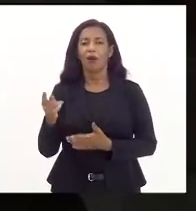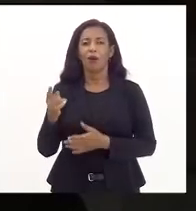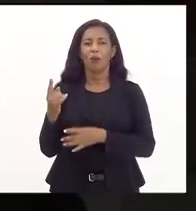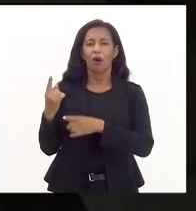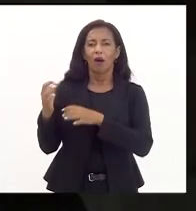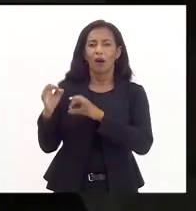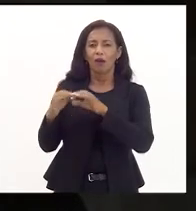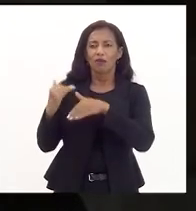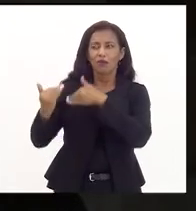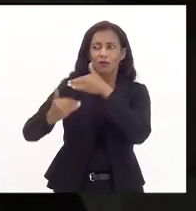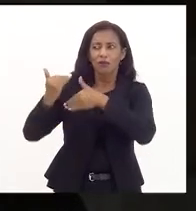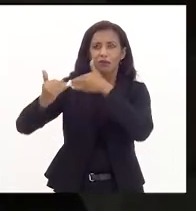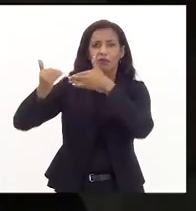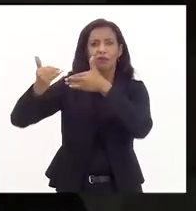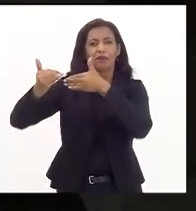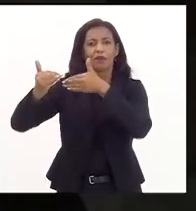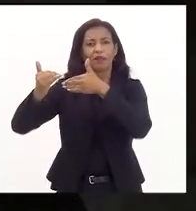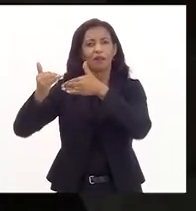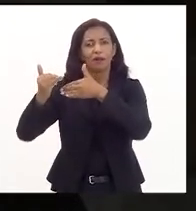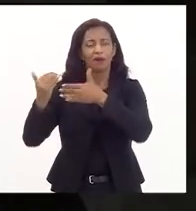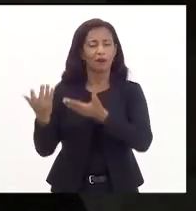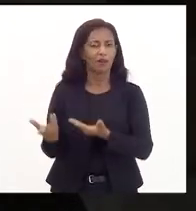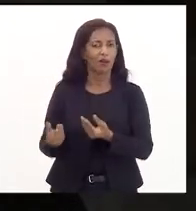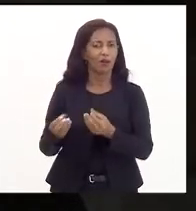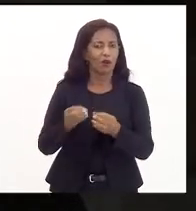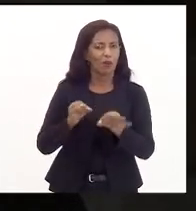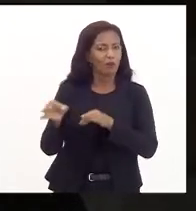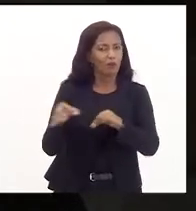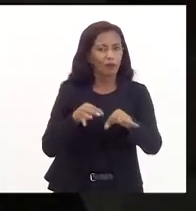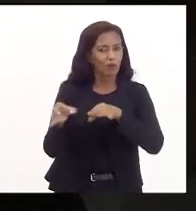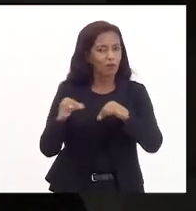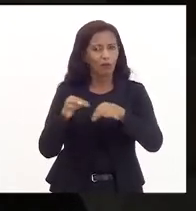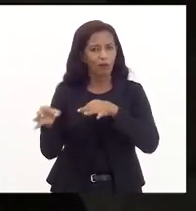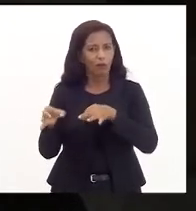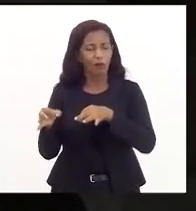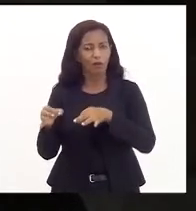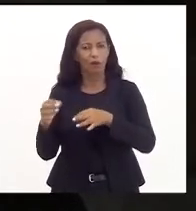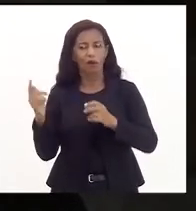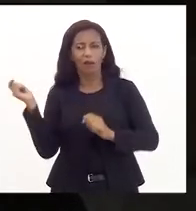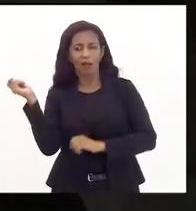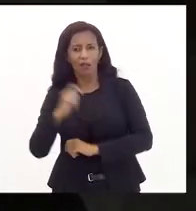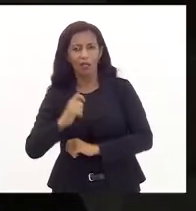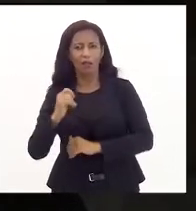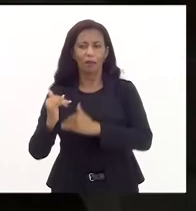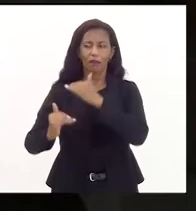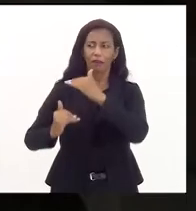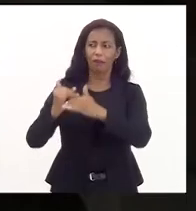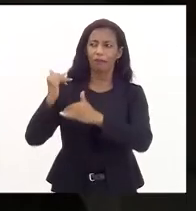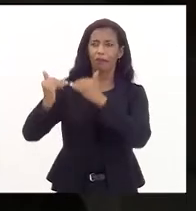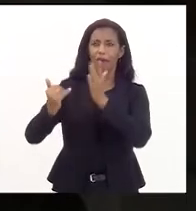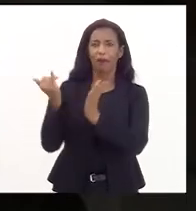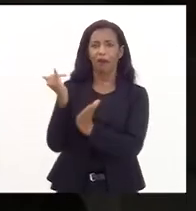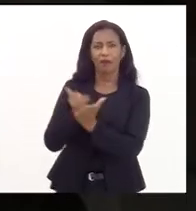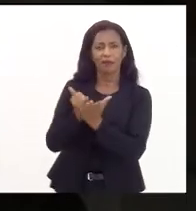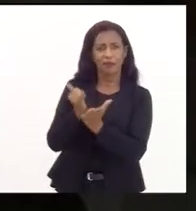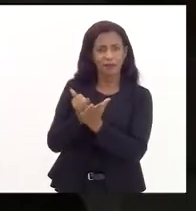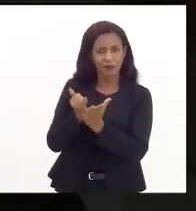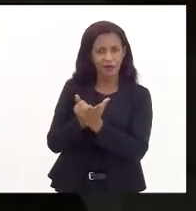equação desenvolvimentista, uma equação que a gente possa crescer a nossa